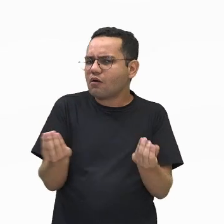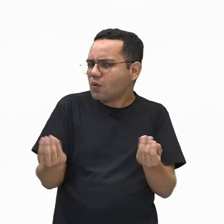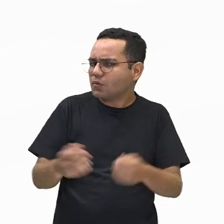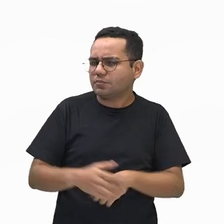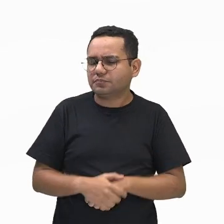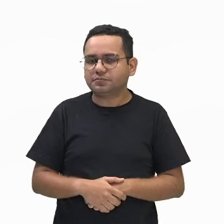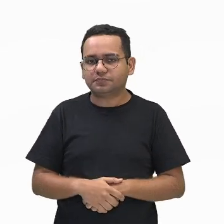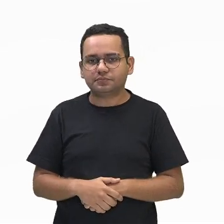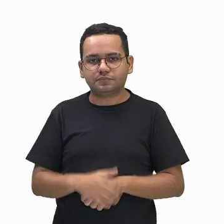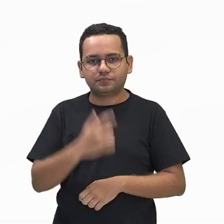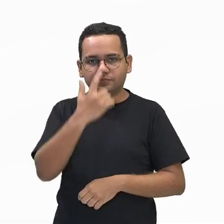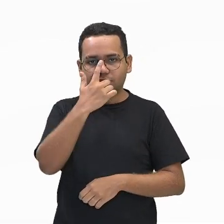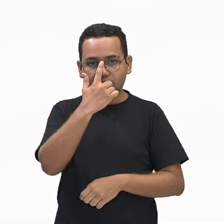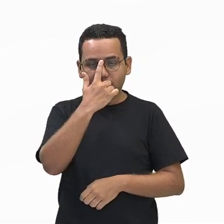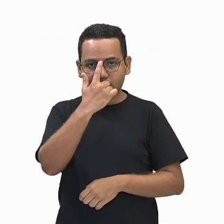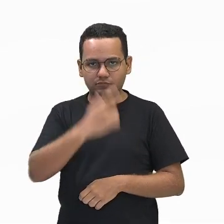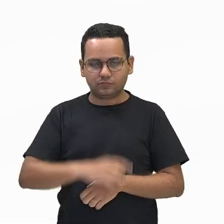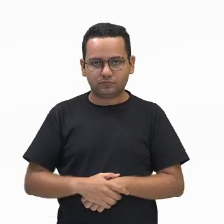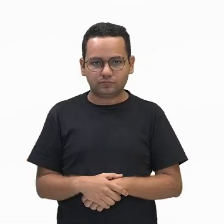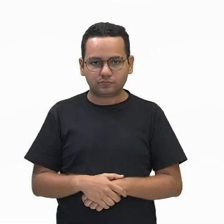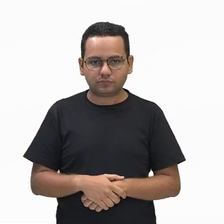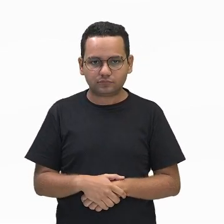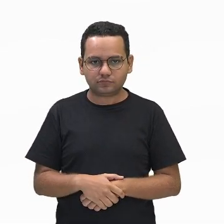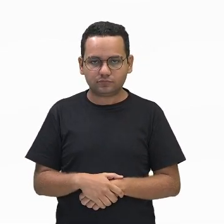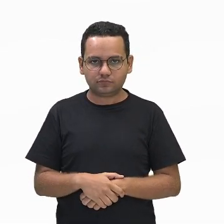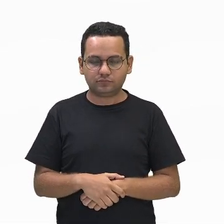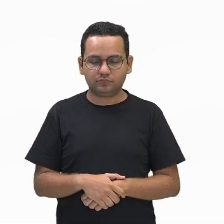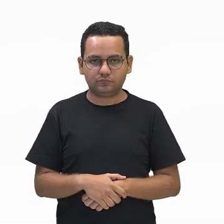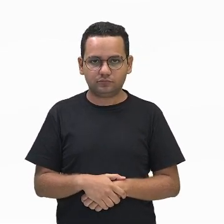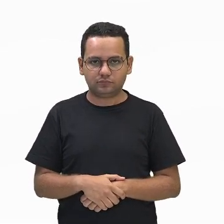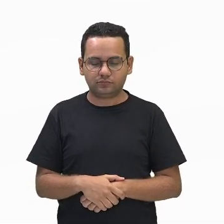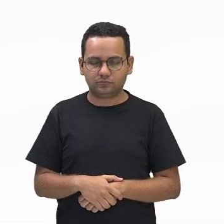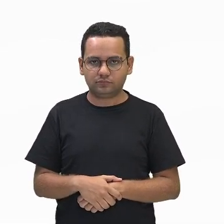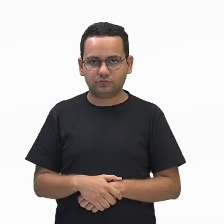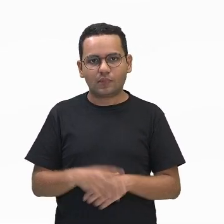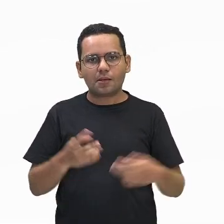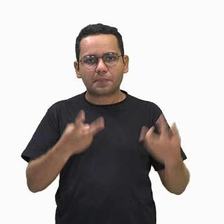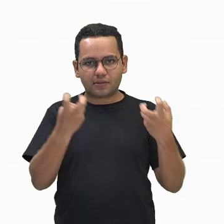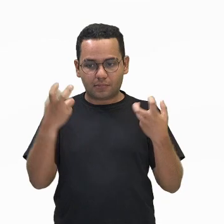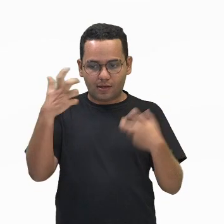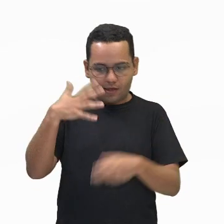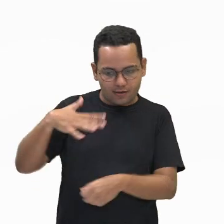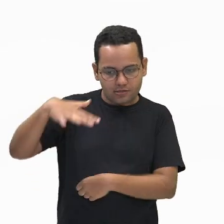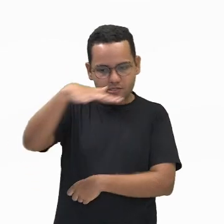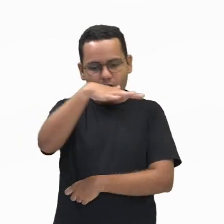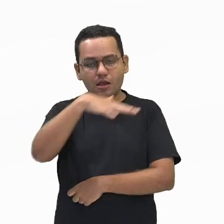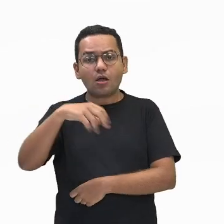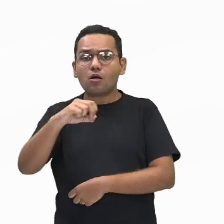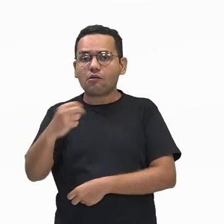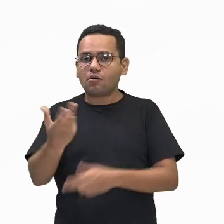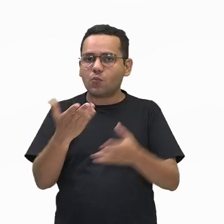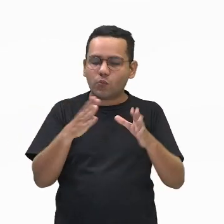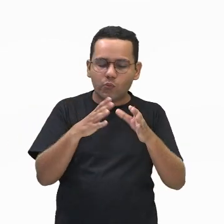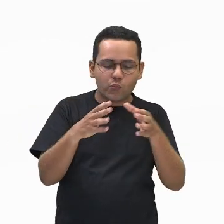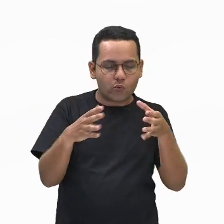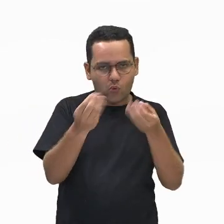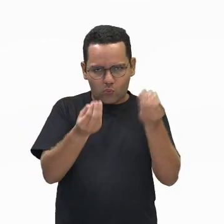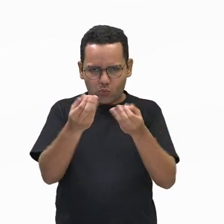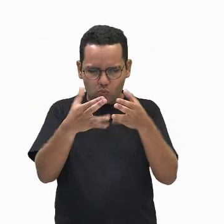escola? Então, a gente tem que perceber, ao olhar ao nosso redor, como esses grupos étnicos eles